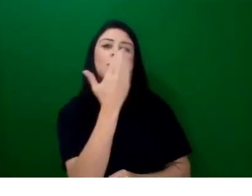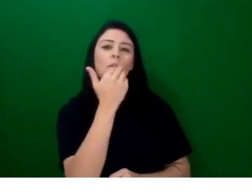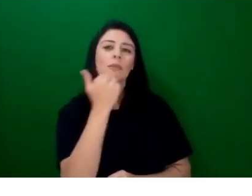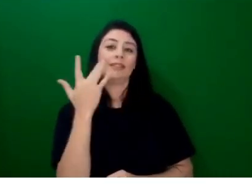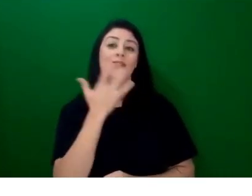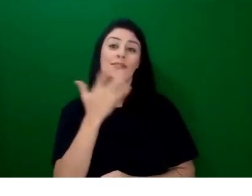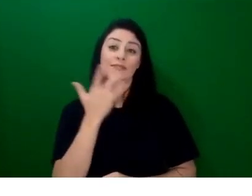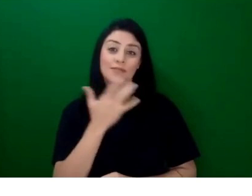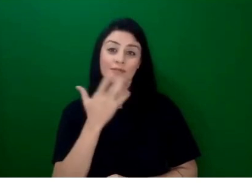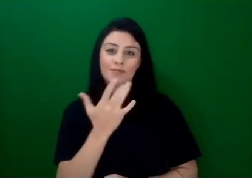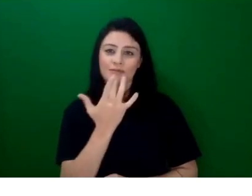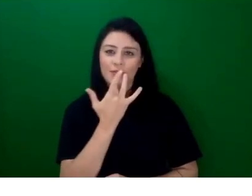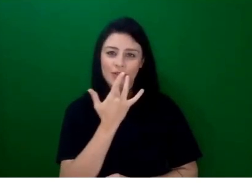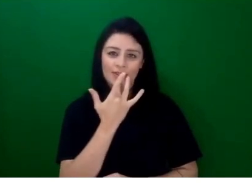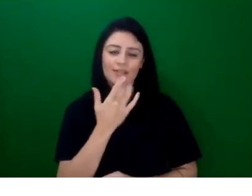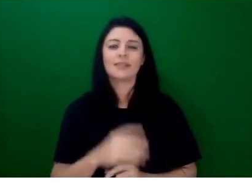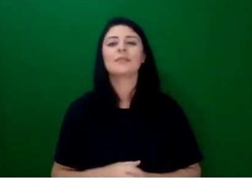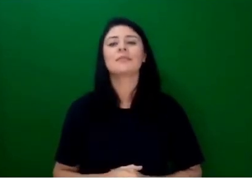sua preferência.